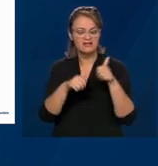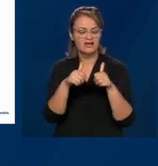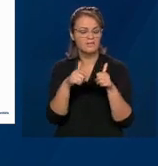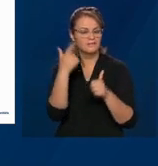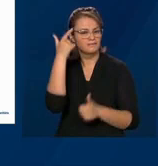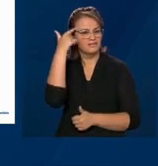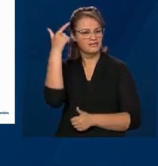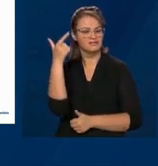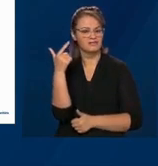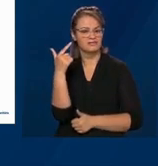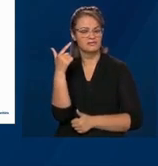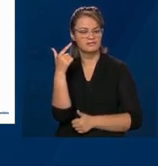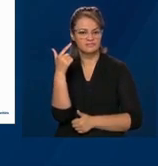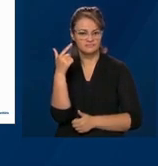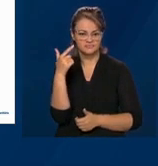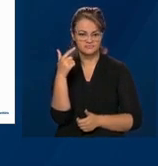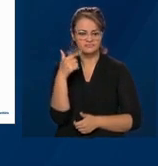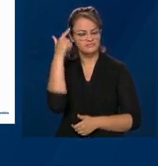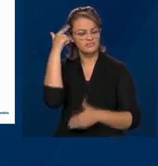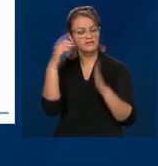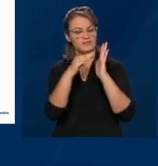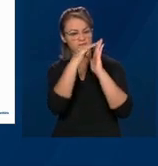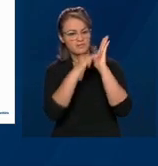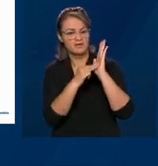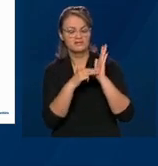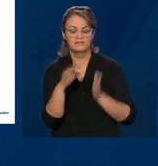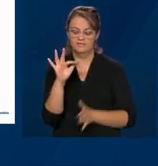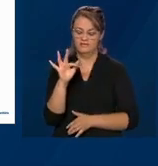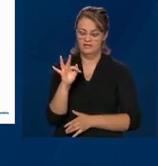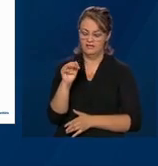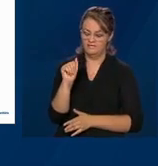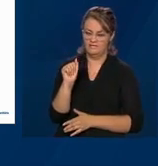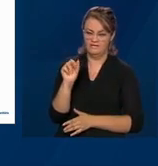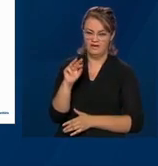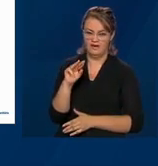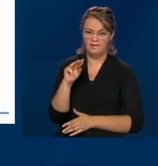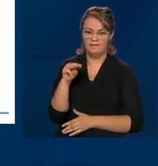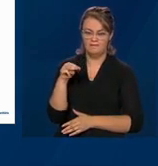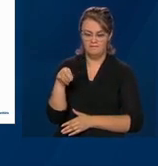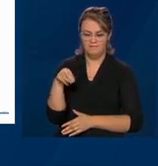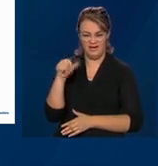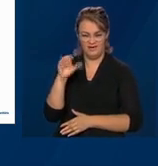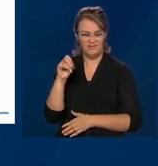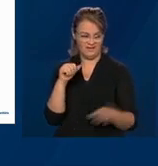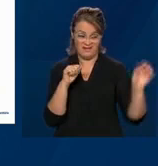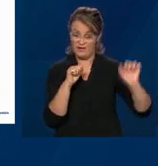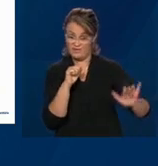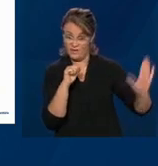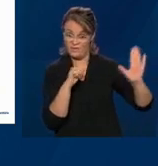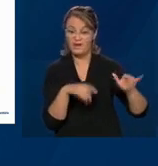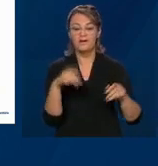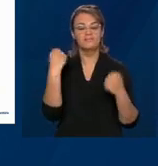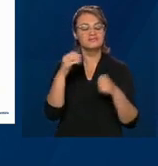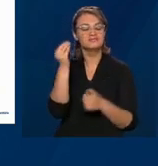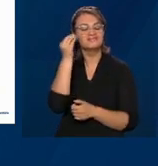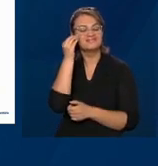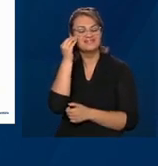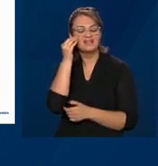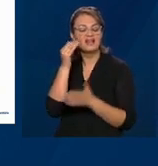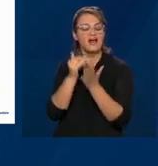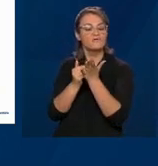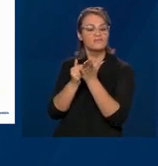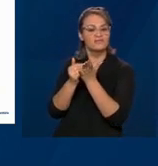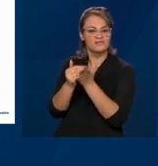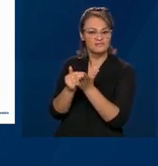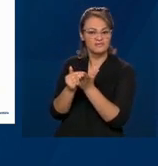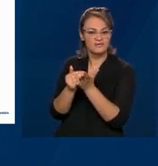base nos métodos da farmacopeia europeia, se precisaria se testar desde o começo da produção, e esses lotes